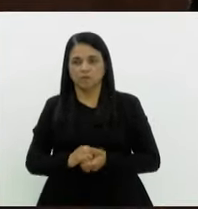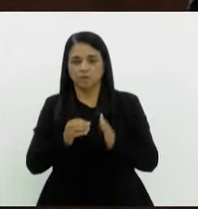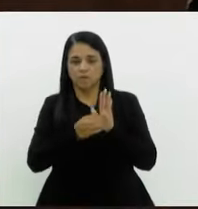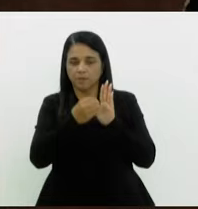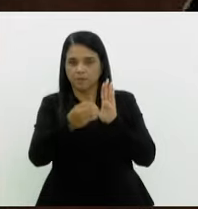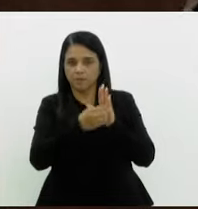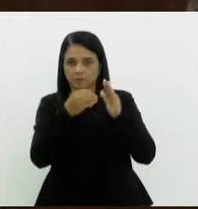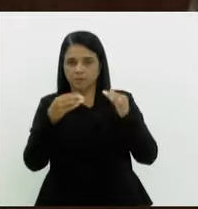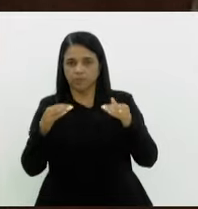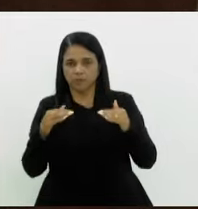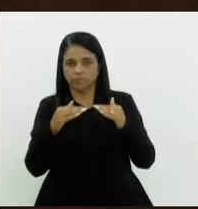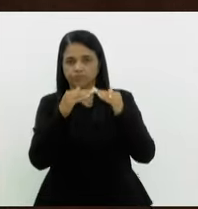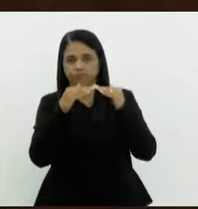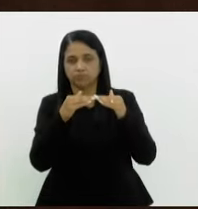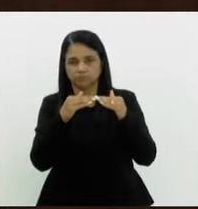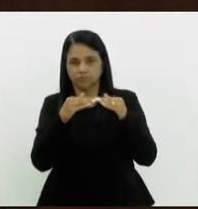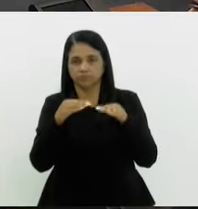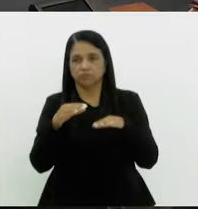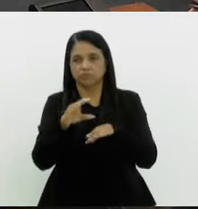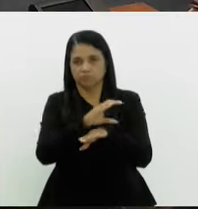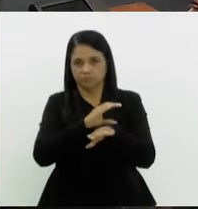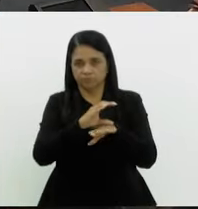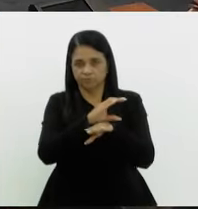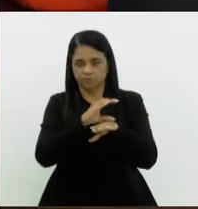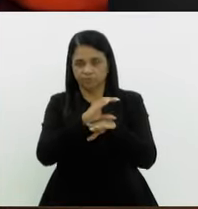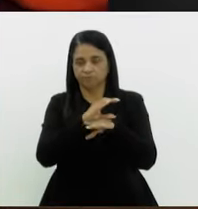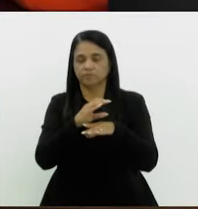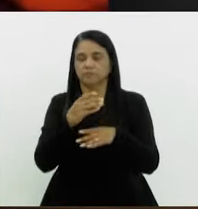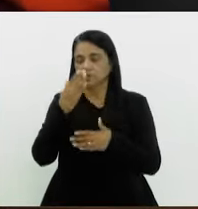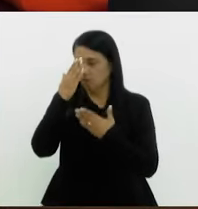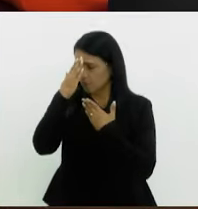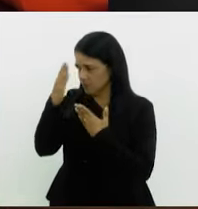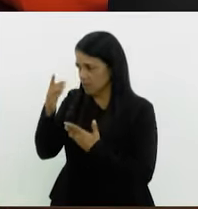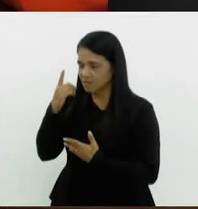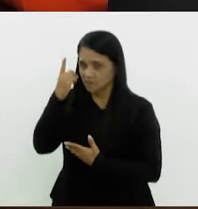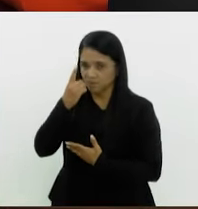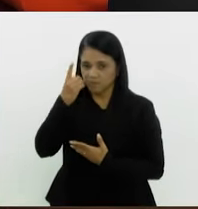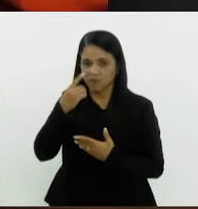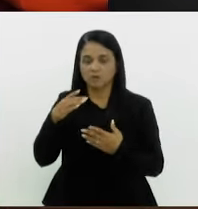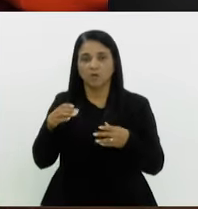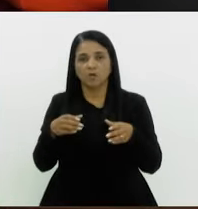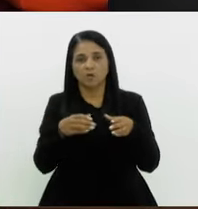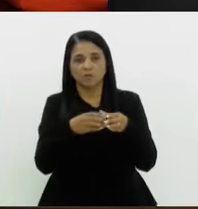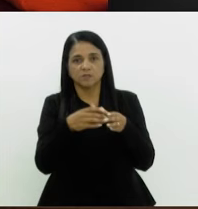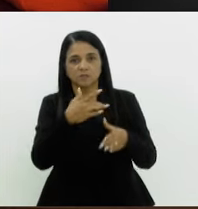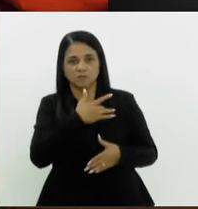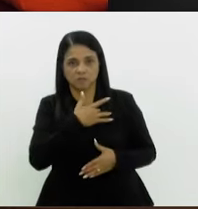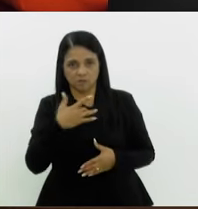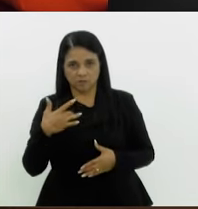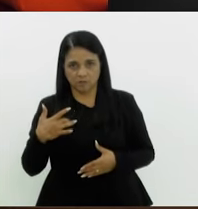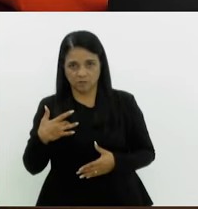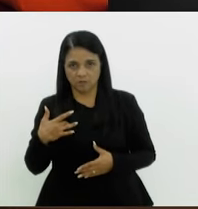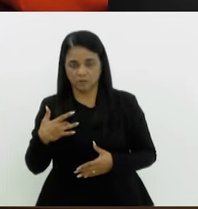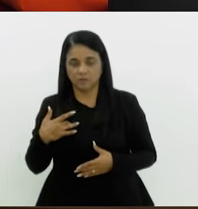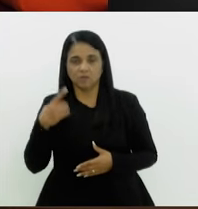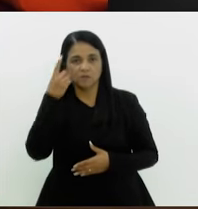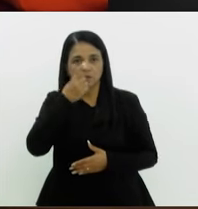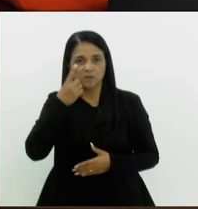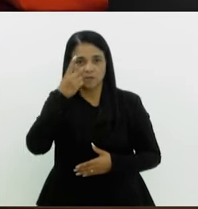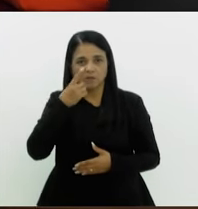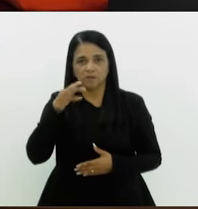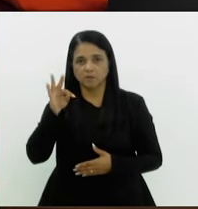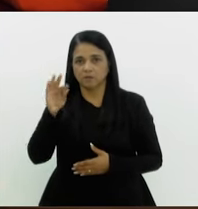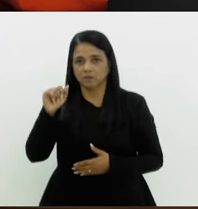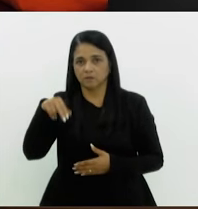pela constitucionalidade, senhor presidente. Muito obrigado, deputado Serginho. Pela Comissão de Saúde, deputado